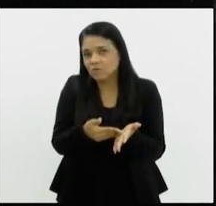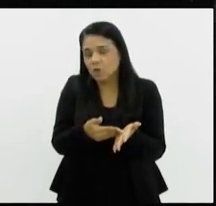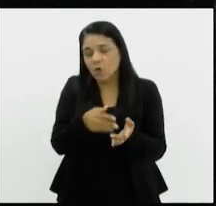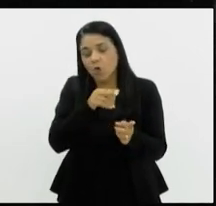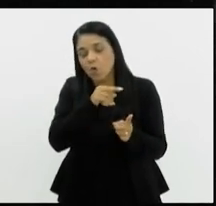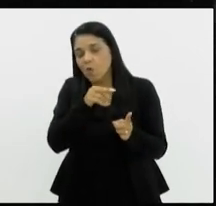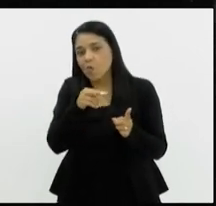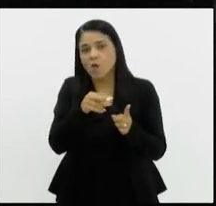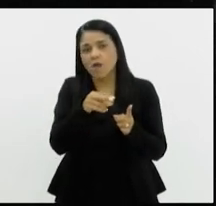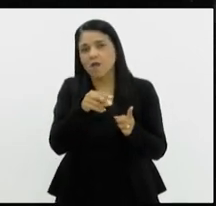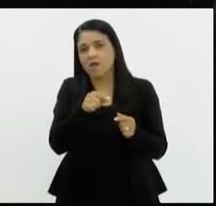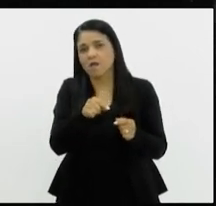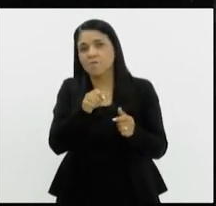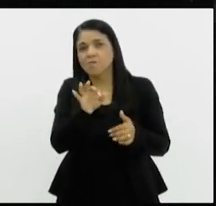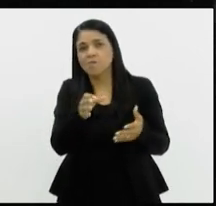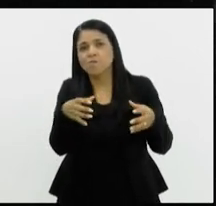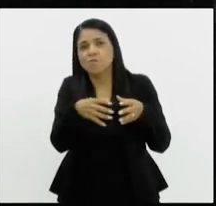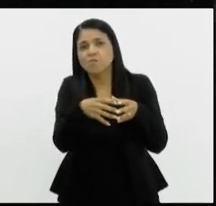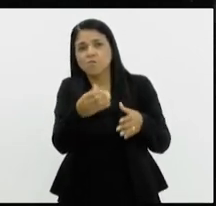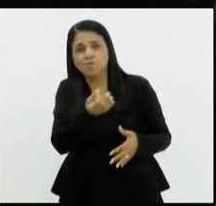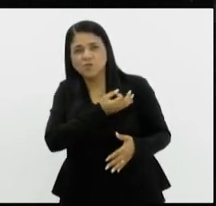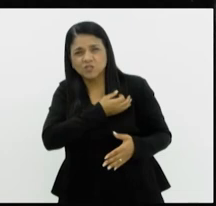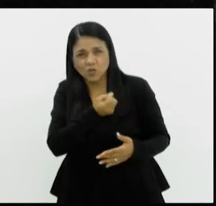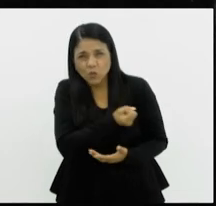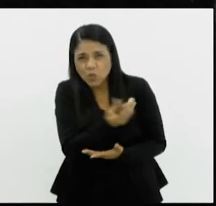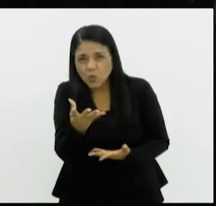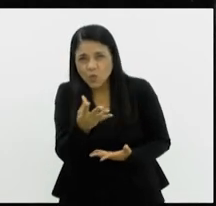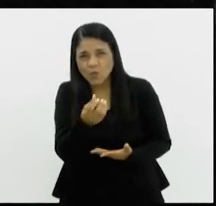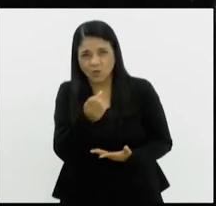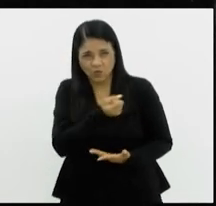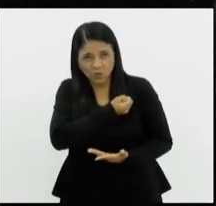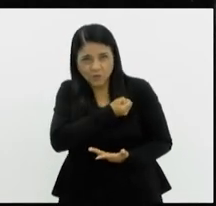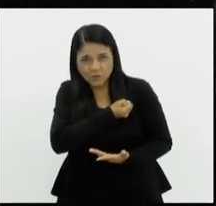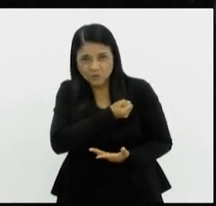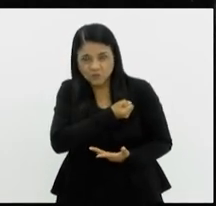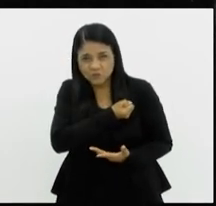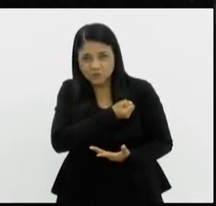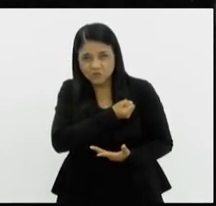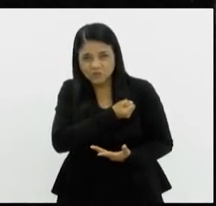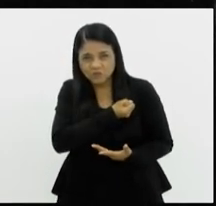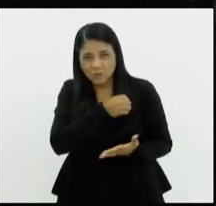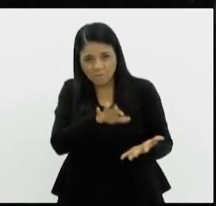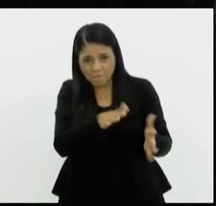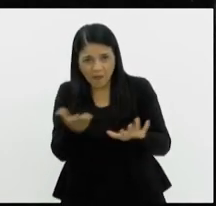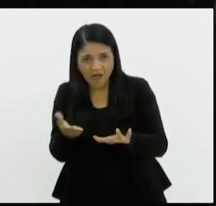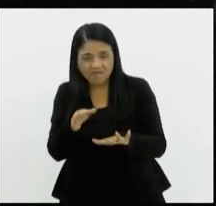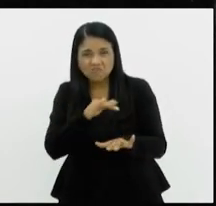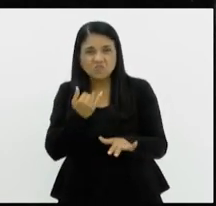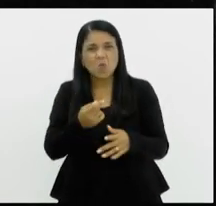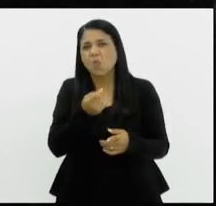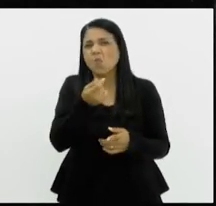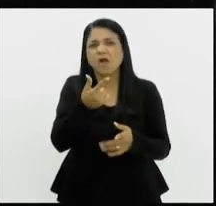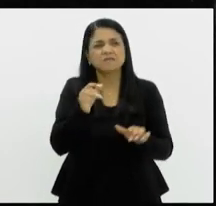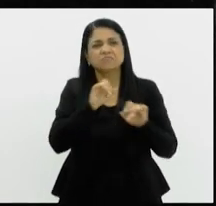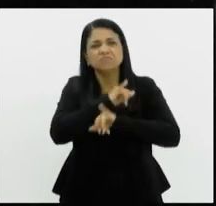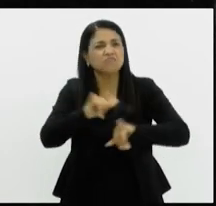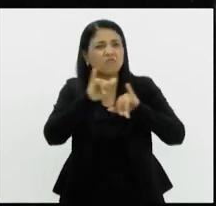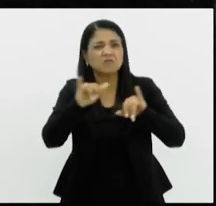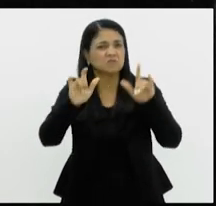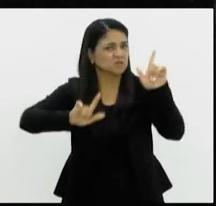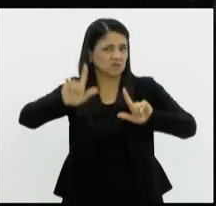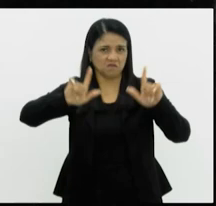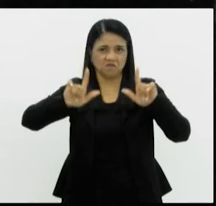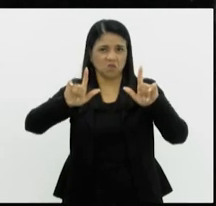policiais números e como muito bem dito quase nada saiu quase nada